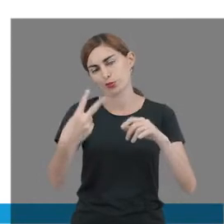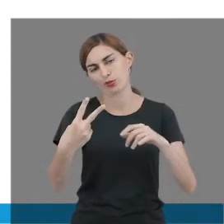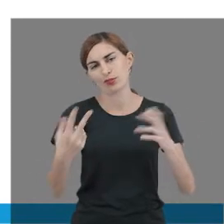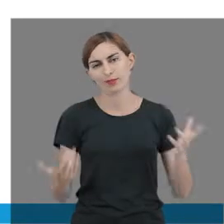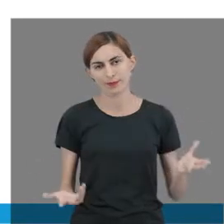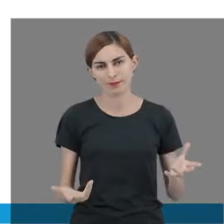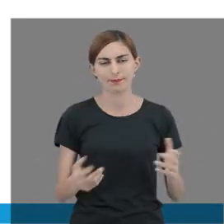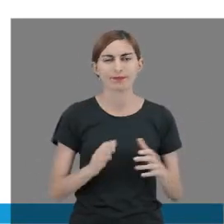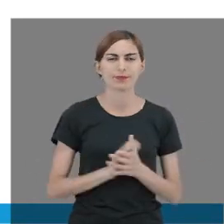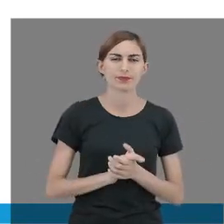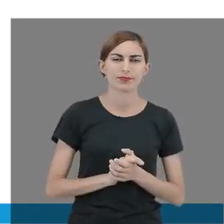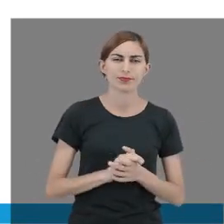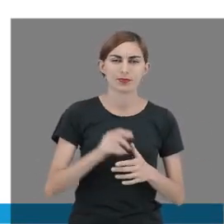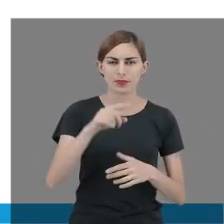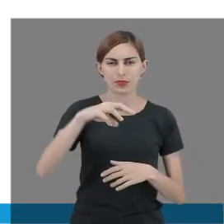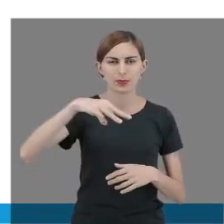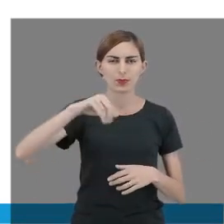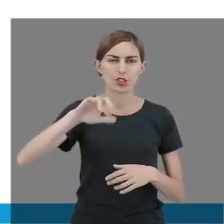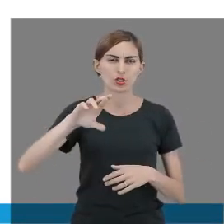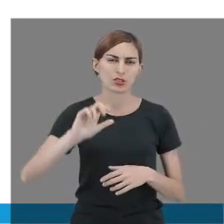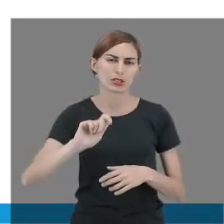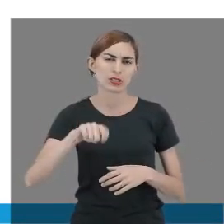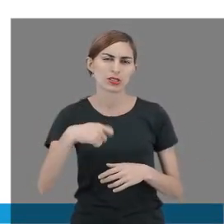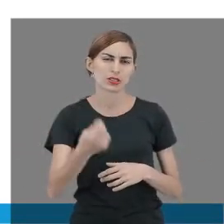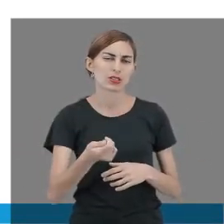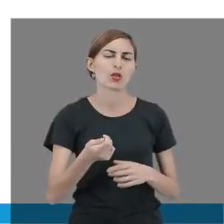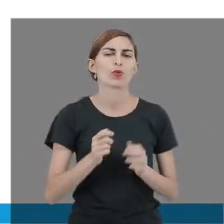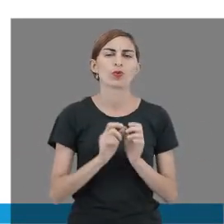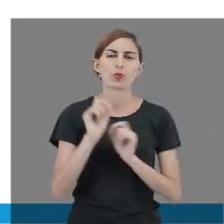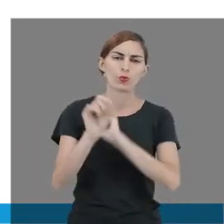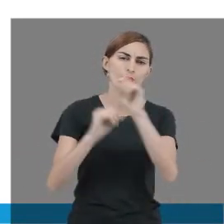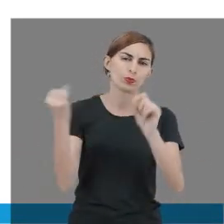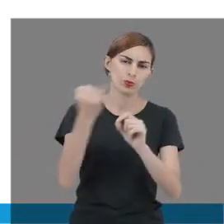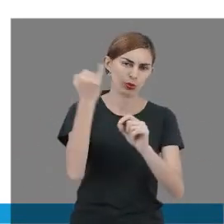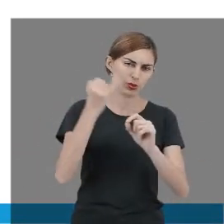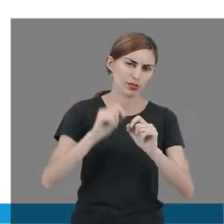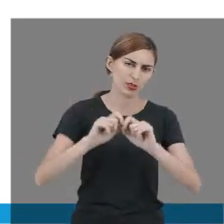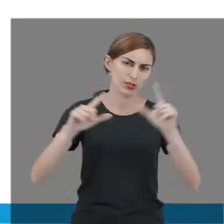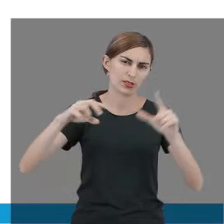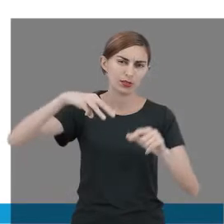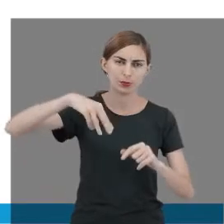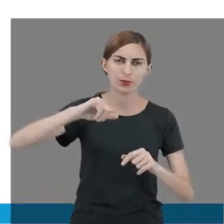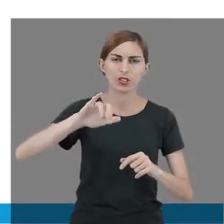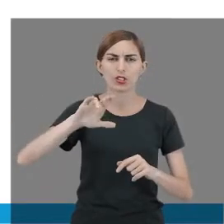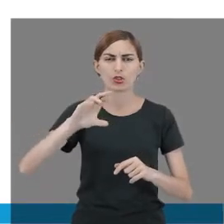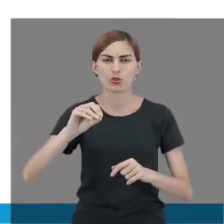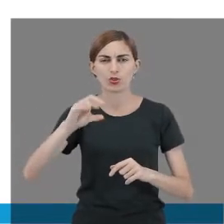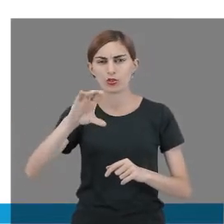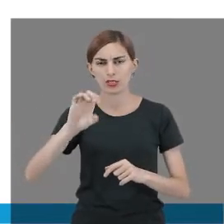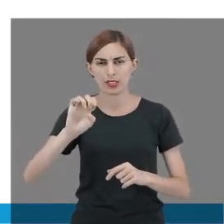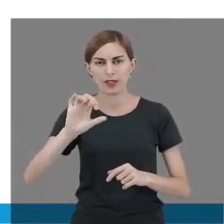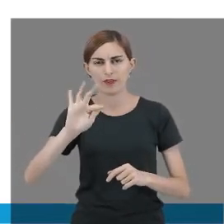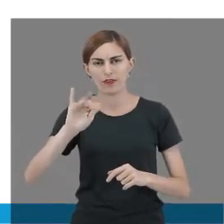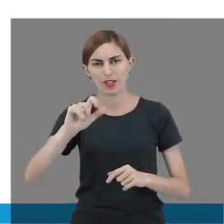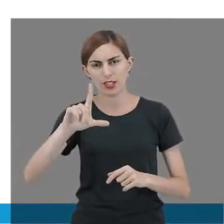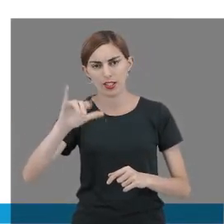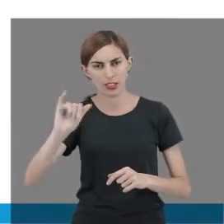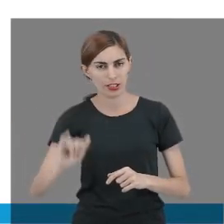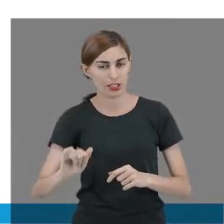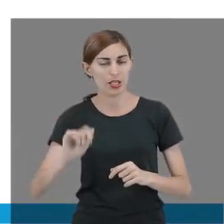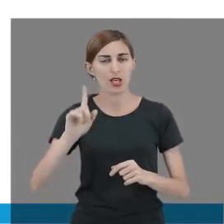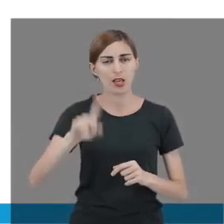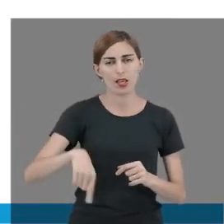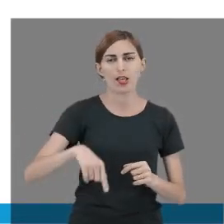são microcefalia. Então, isso é bem importante dessa aula, que microcefalia é um sinal, não é um diagnóstico. Vai depender,